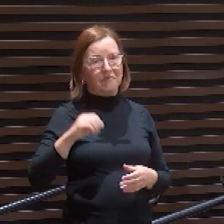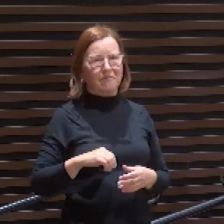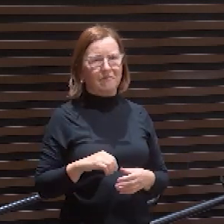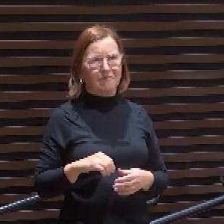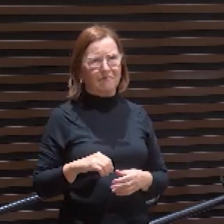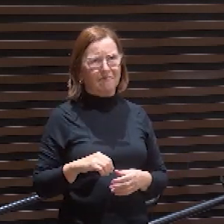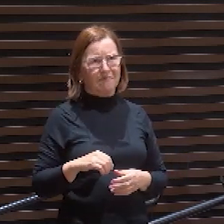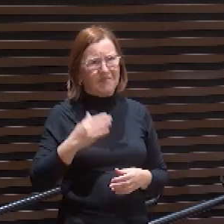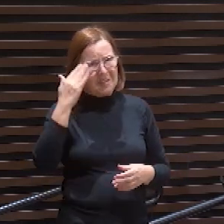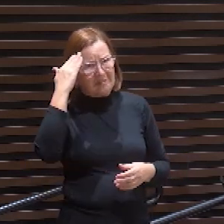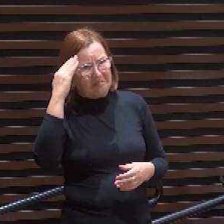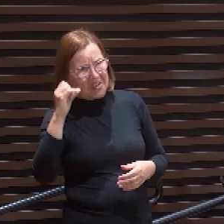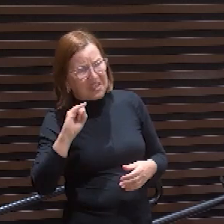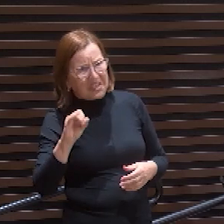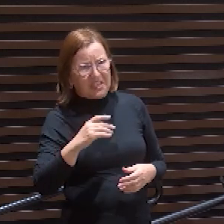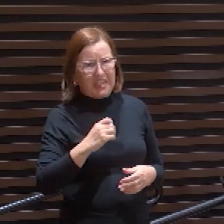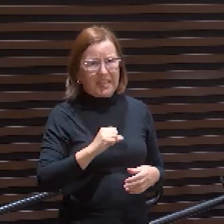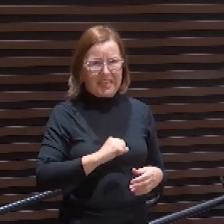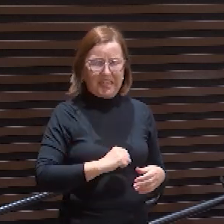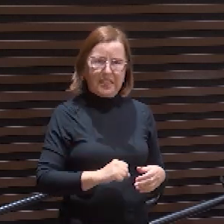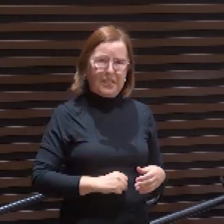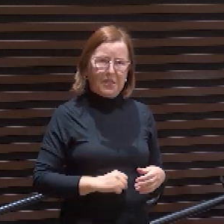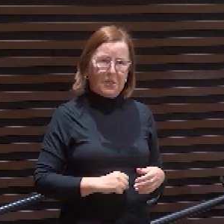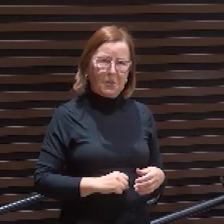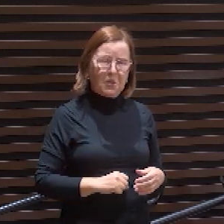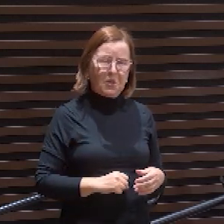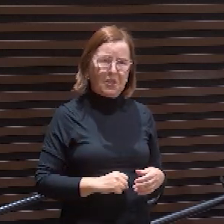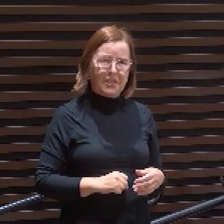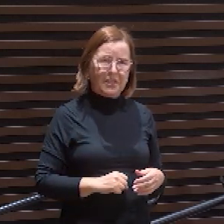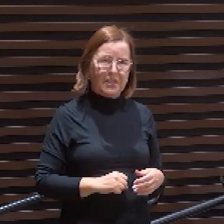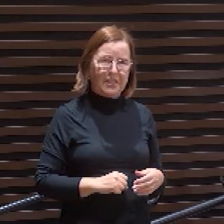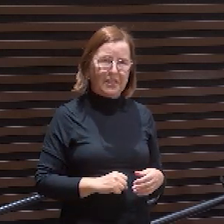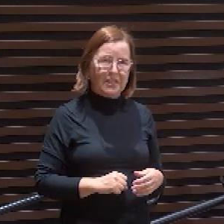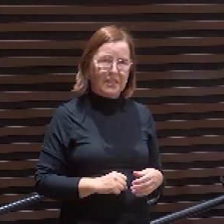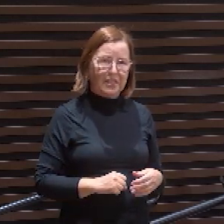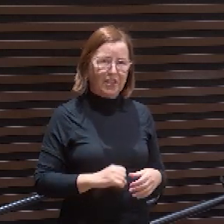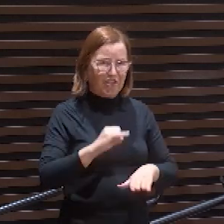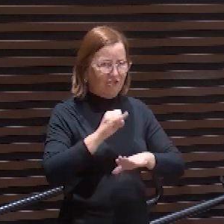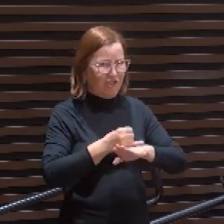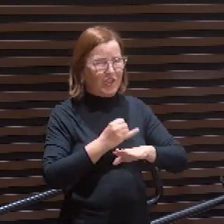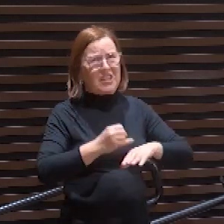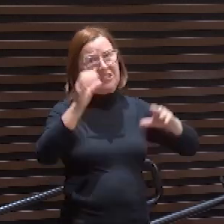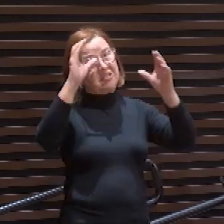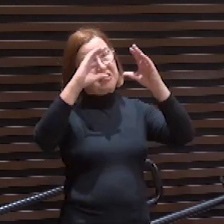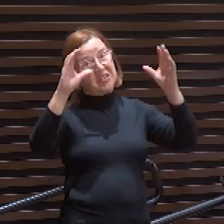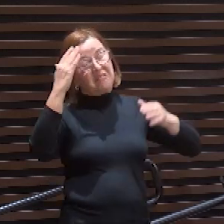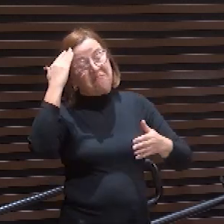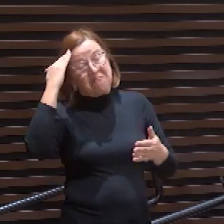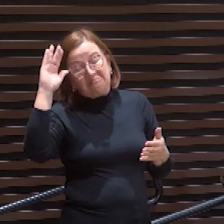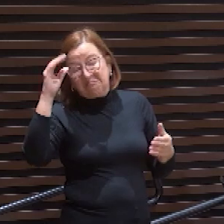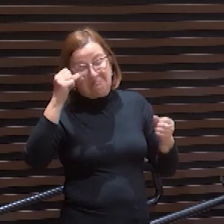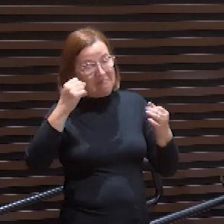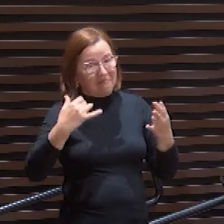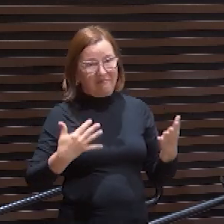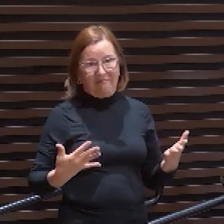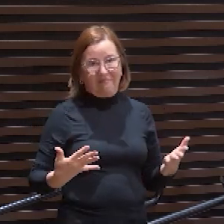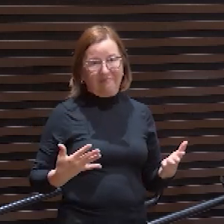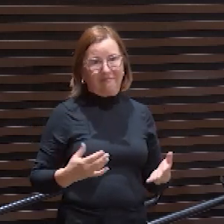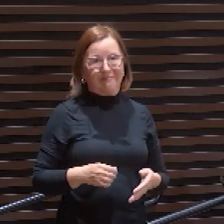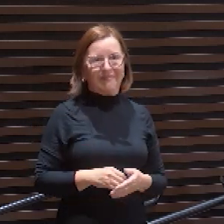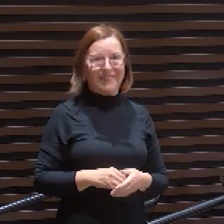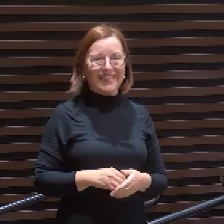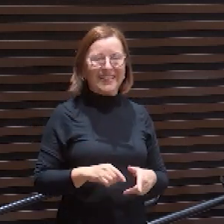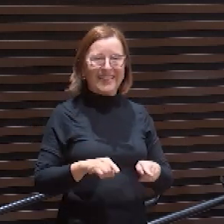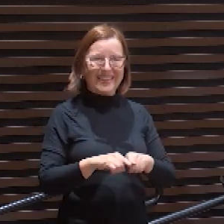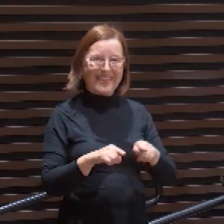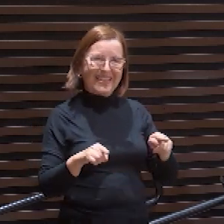Jerusalém celestial? Eu não sei dizer. Eu só estou jogando algumas premissas, mas ele